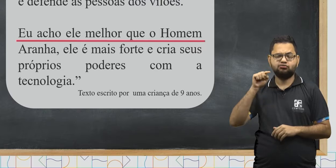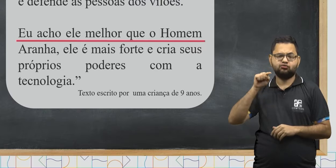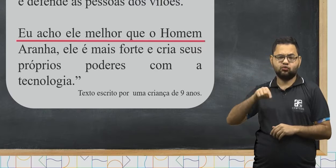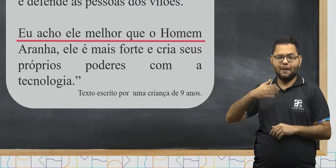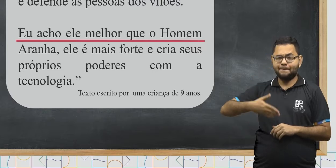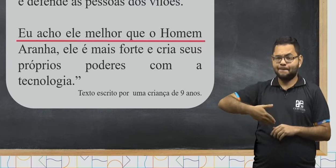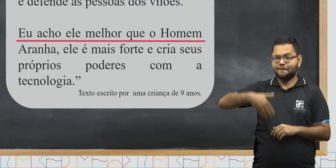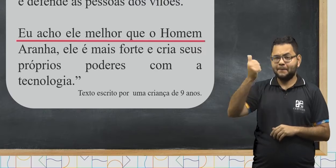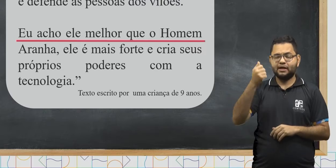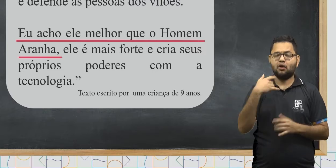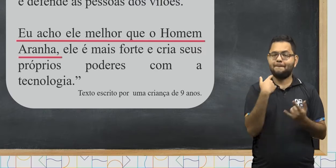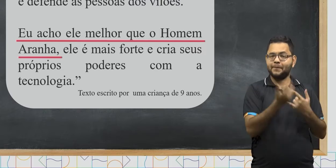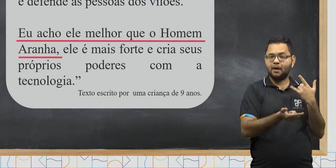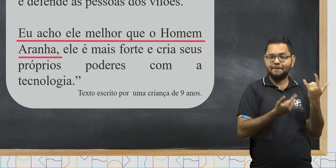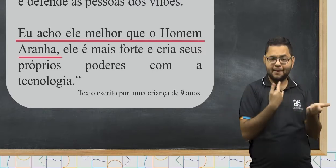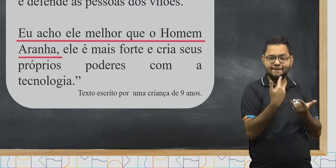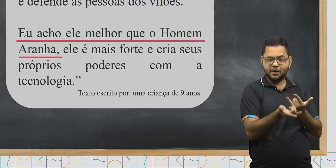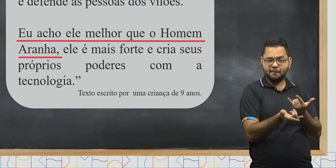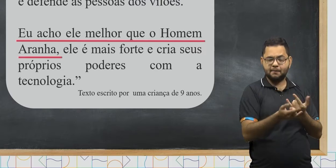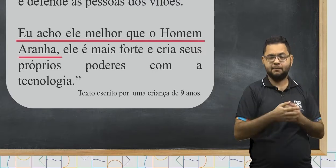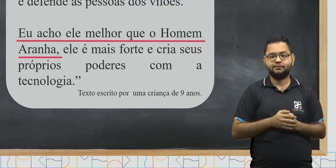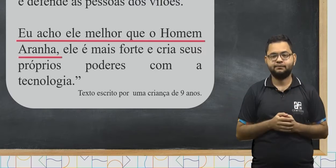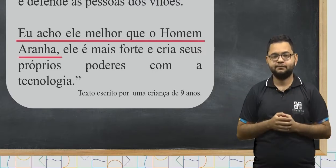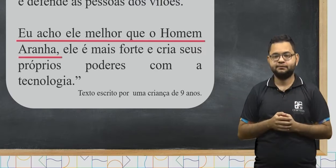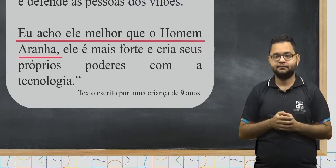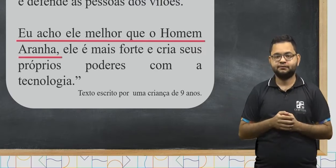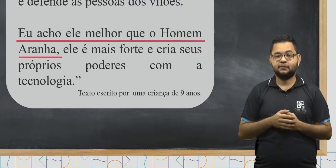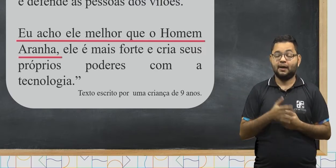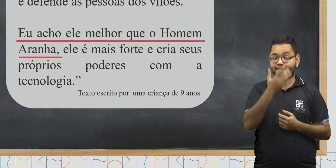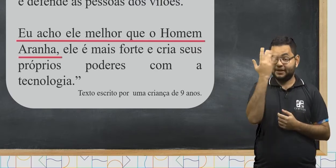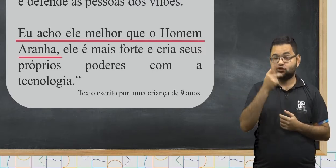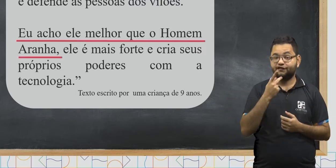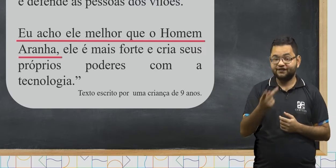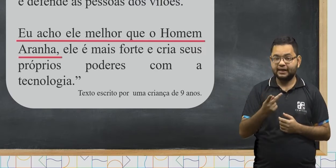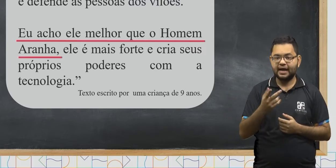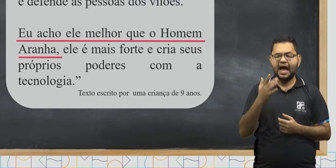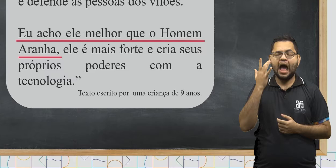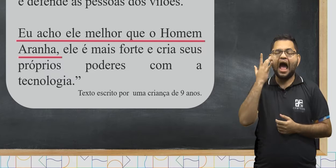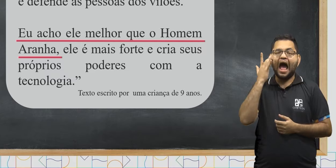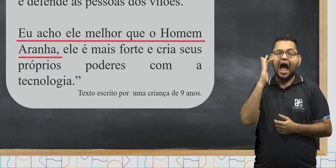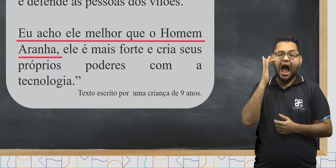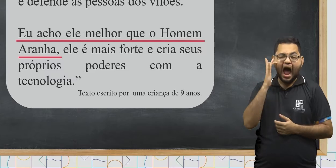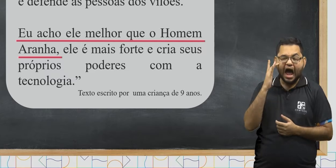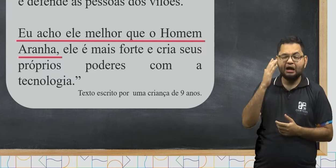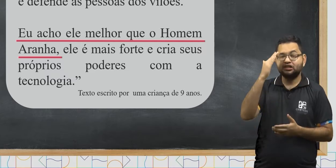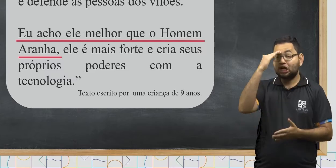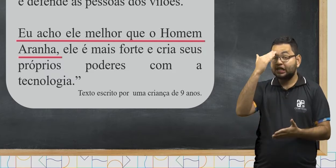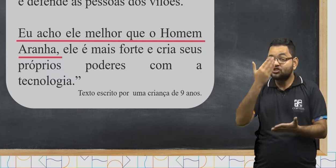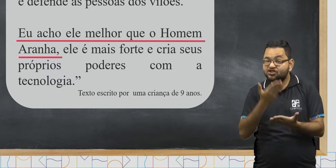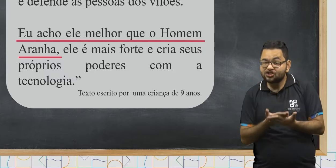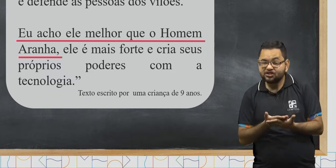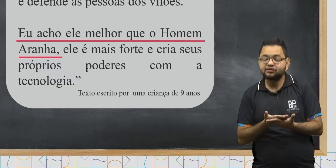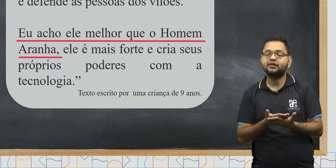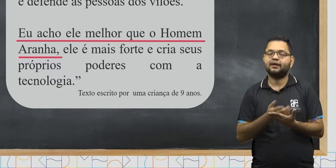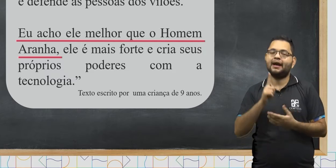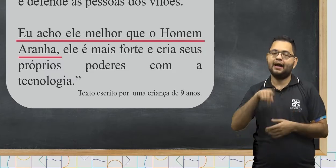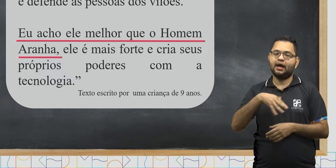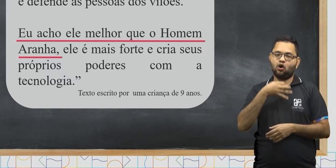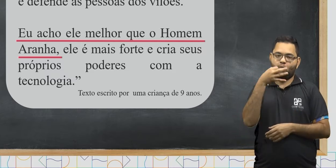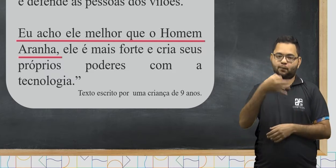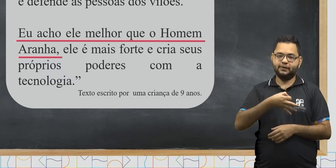melhor que um Homem-Aranha. Quando a pessoa diz que ela acha que o que ela acredita é a